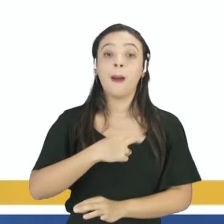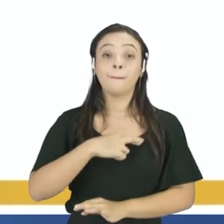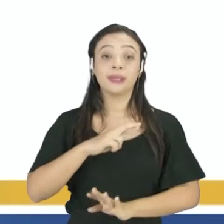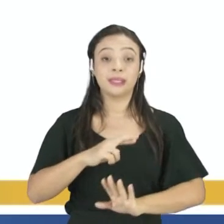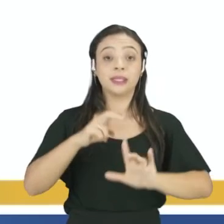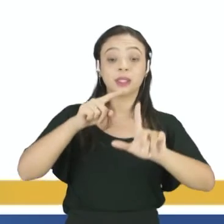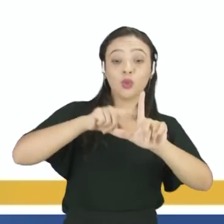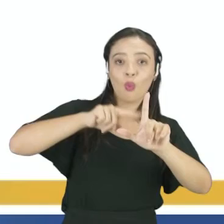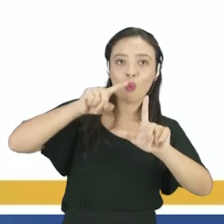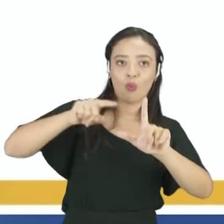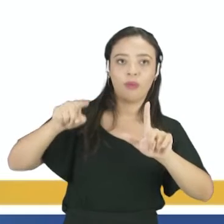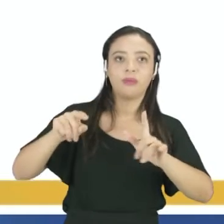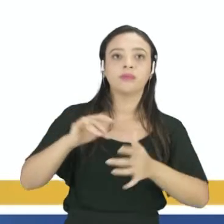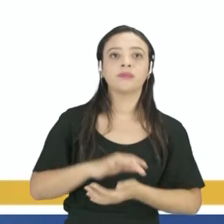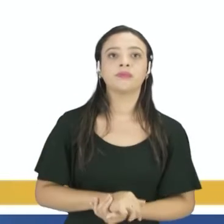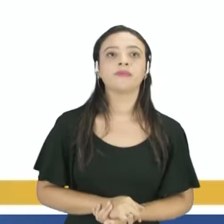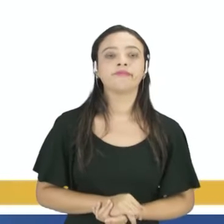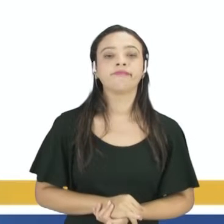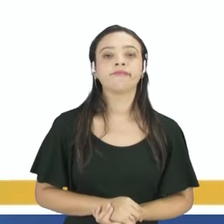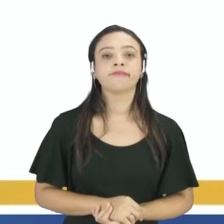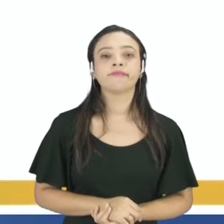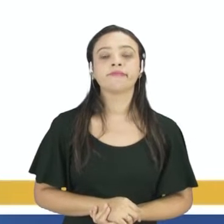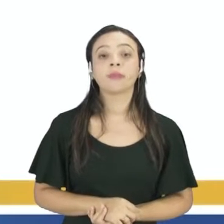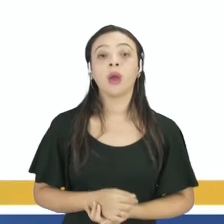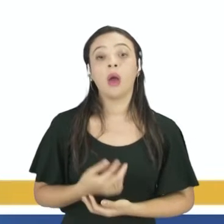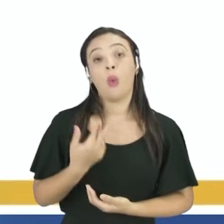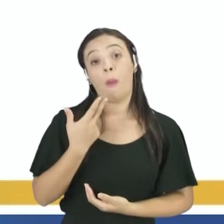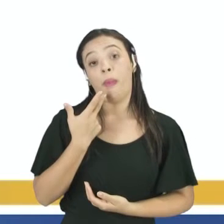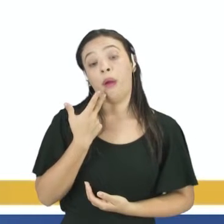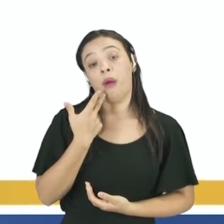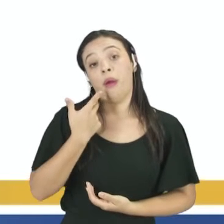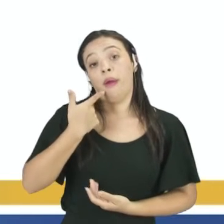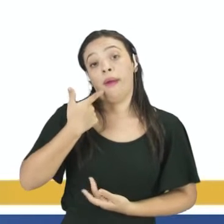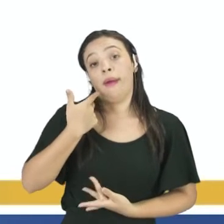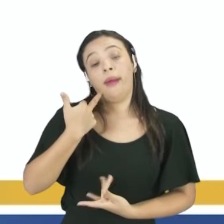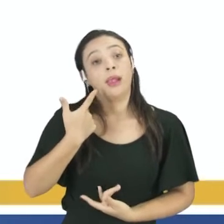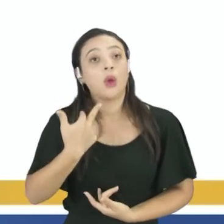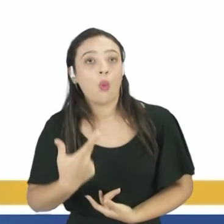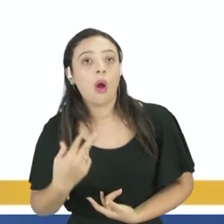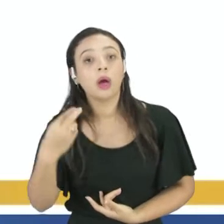Vamos lá? Em linguagem materna, ou seja, aquela linguagem que a gente